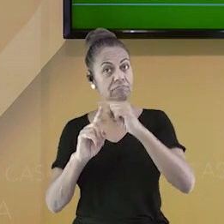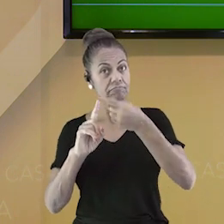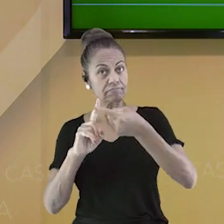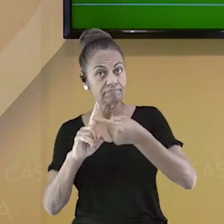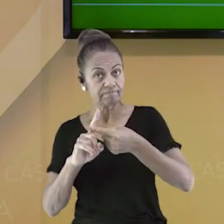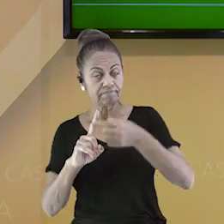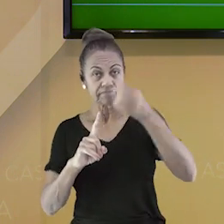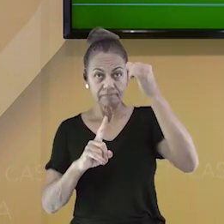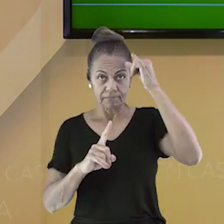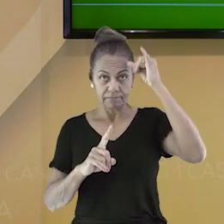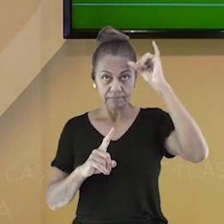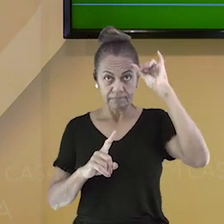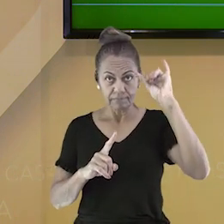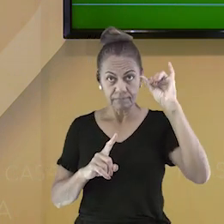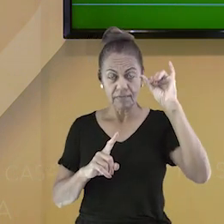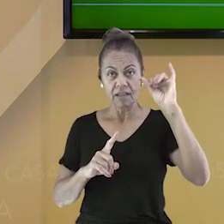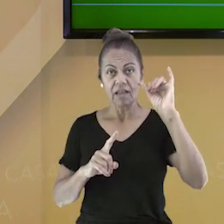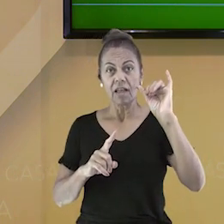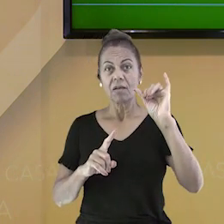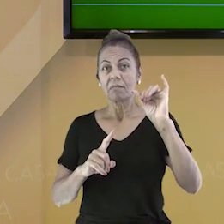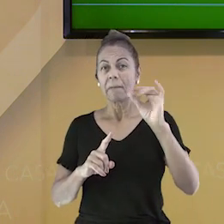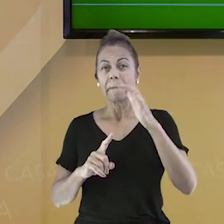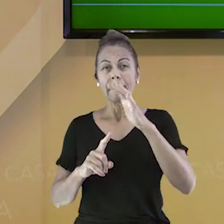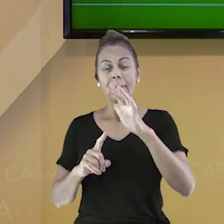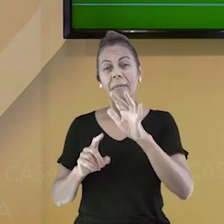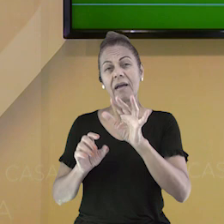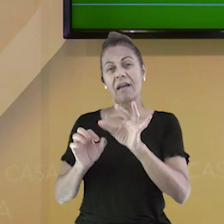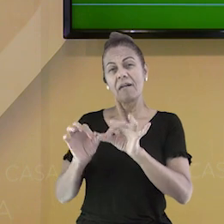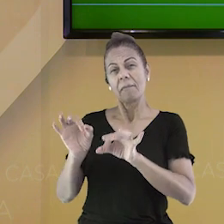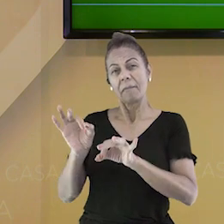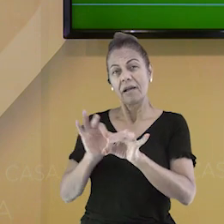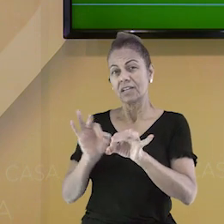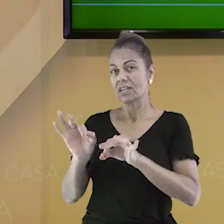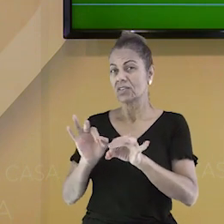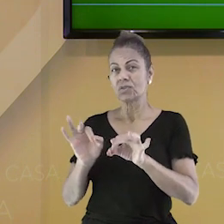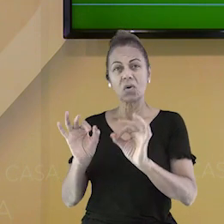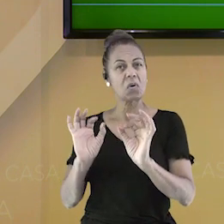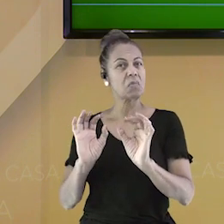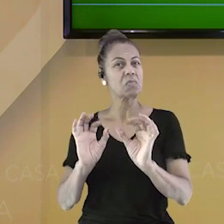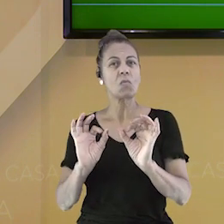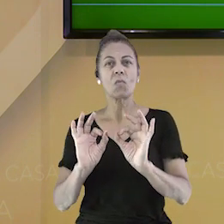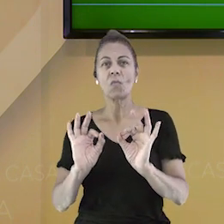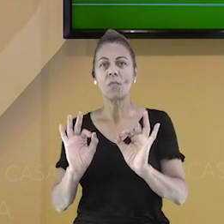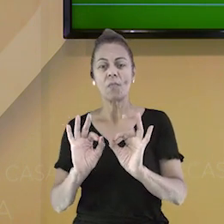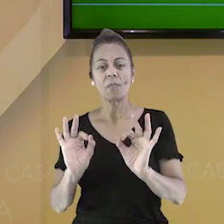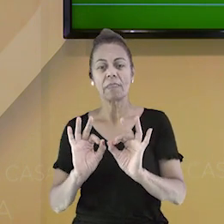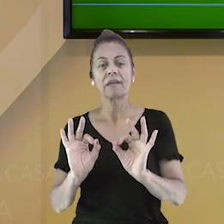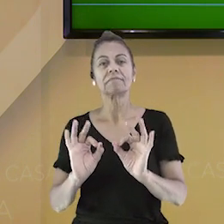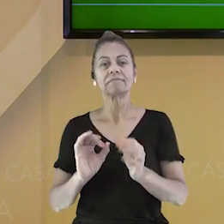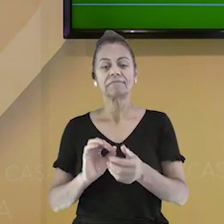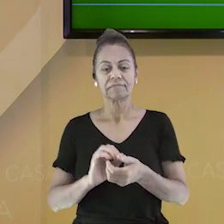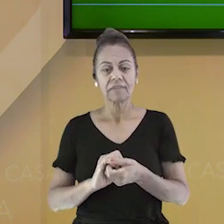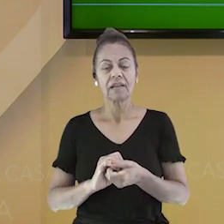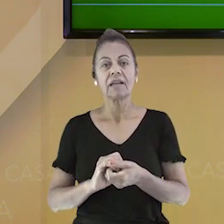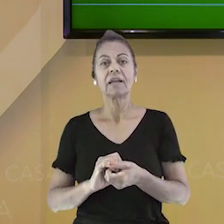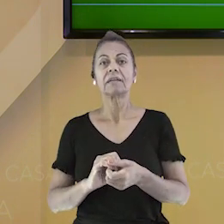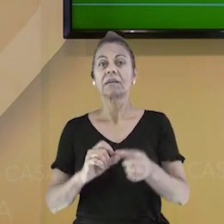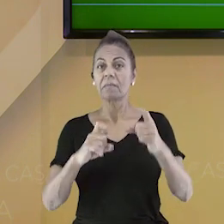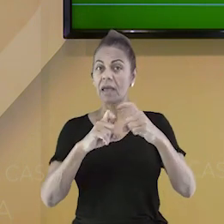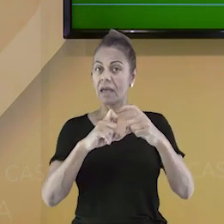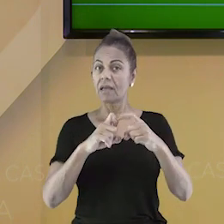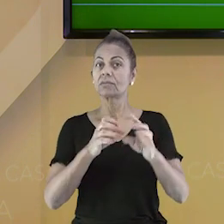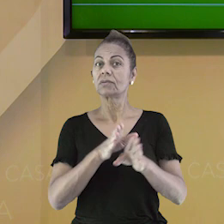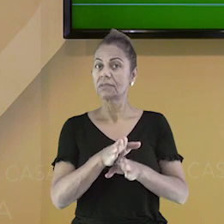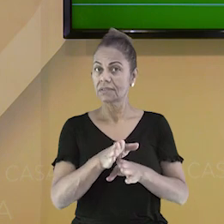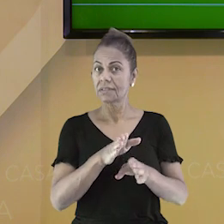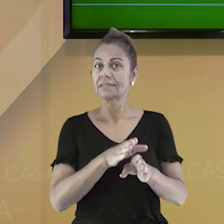métodos contraceptivos são práticas a serem adotadas para a prevenção de uma gestação não planejada. Têm diferentes funções e devem